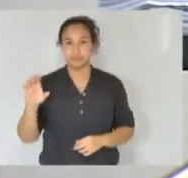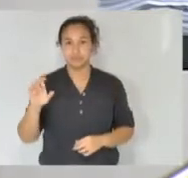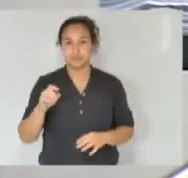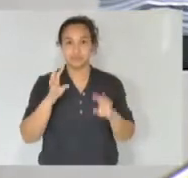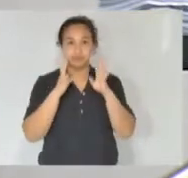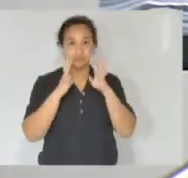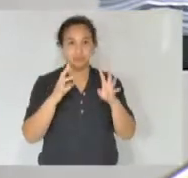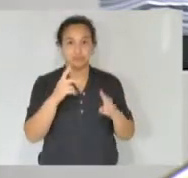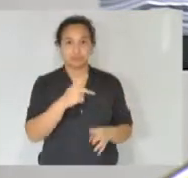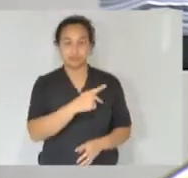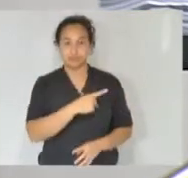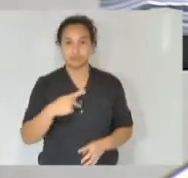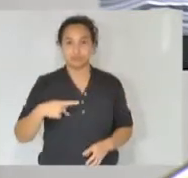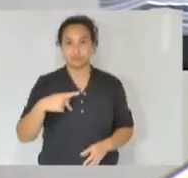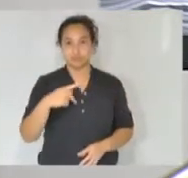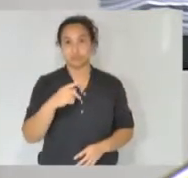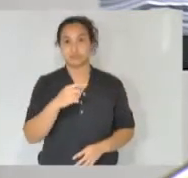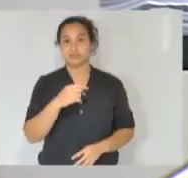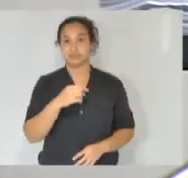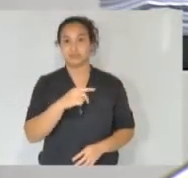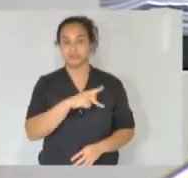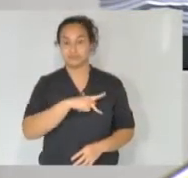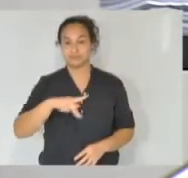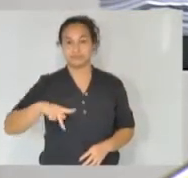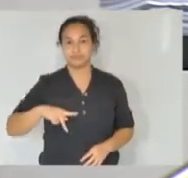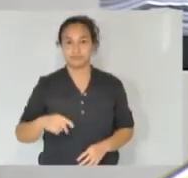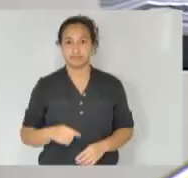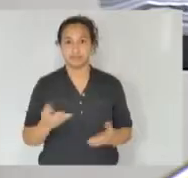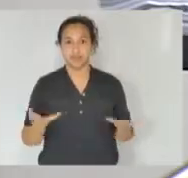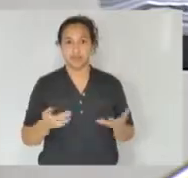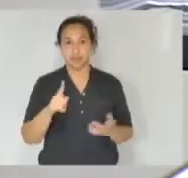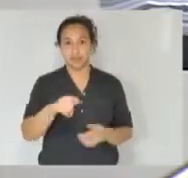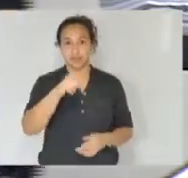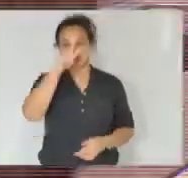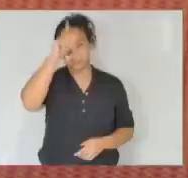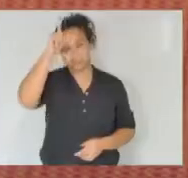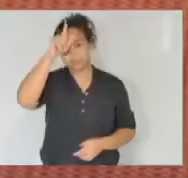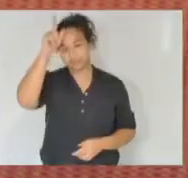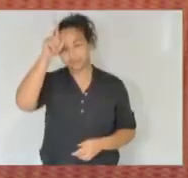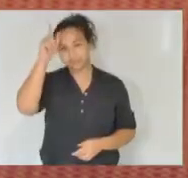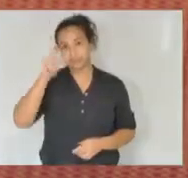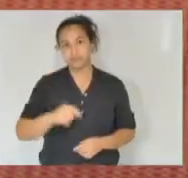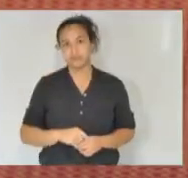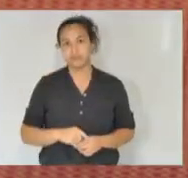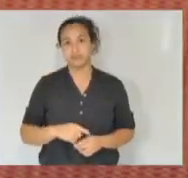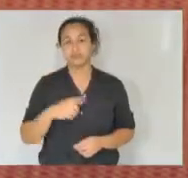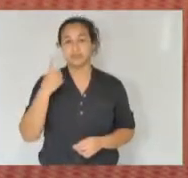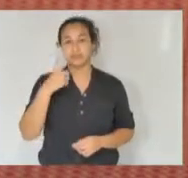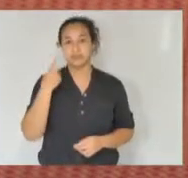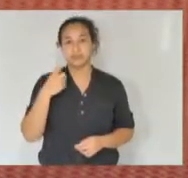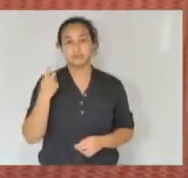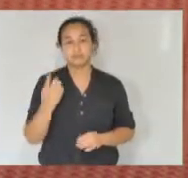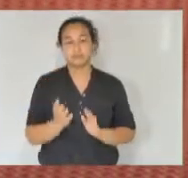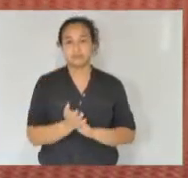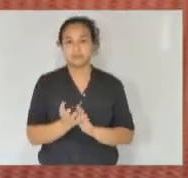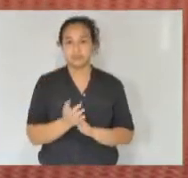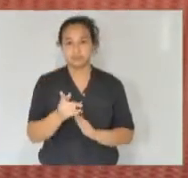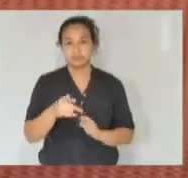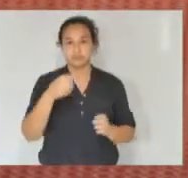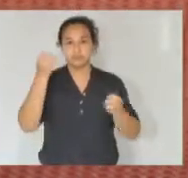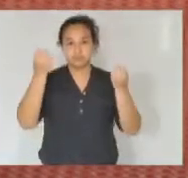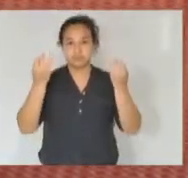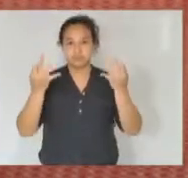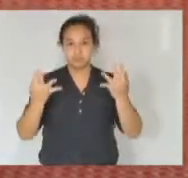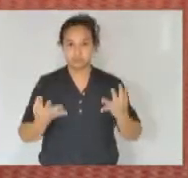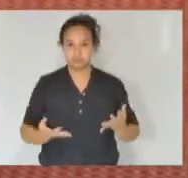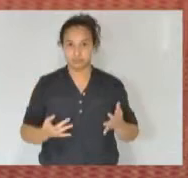rede pública de saúde. Passo a palavra para o colega deputado Sargento Lima. Deputado, faço coro às suas palavras e dou